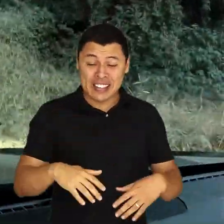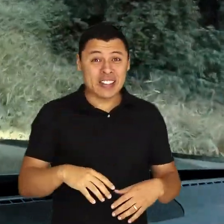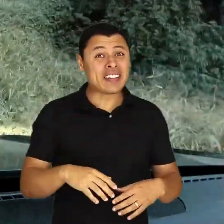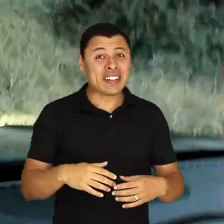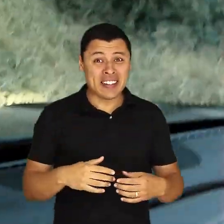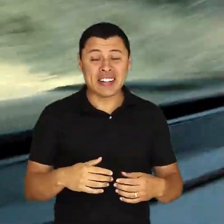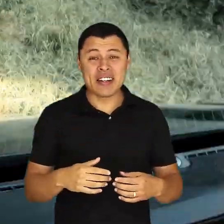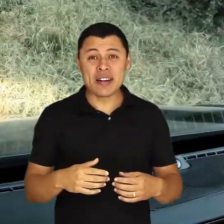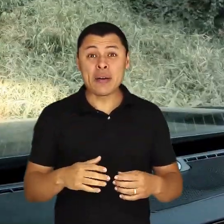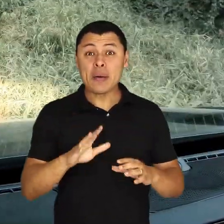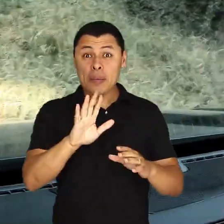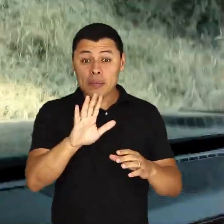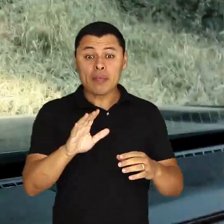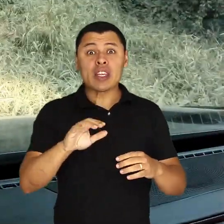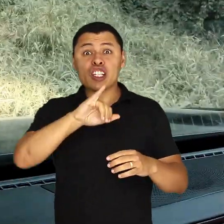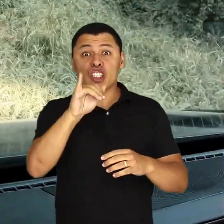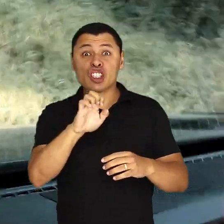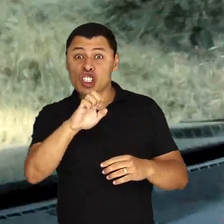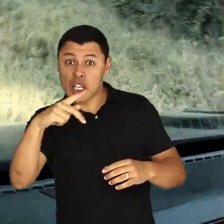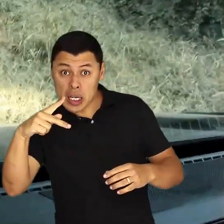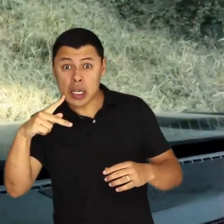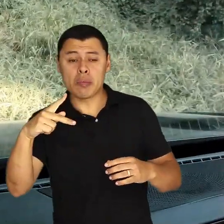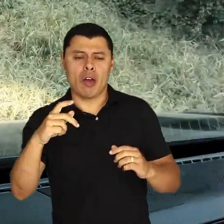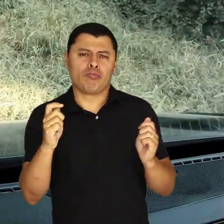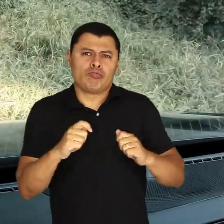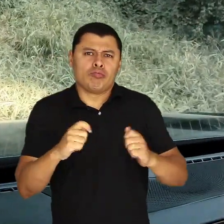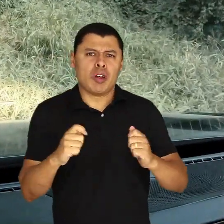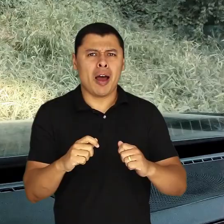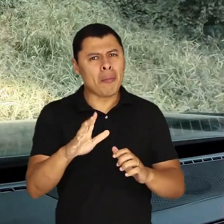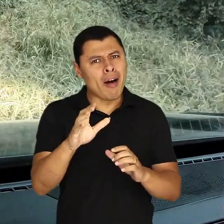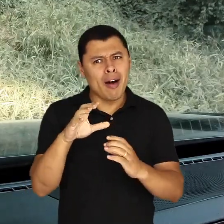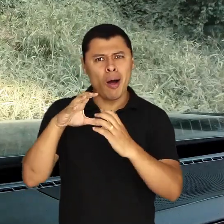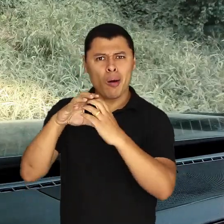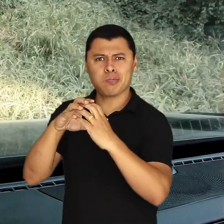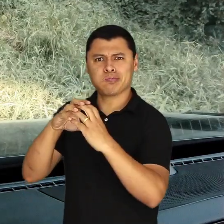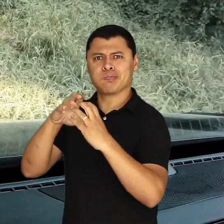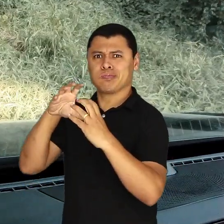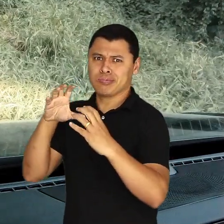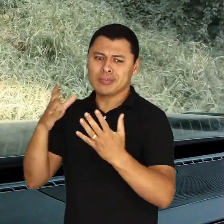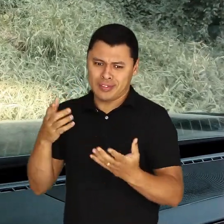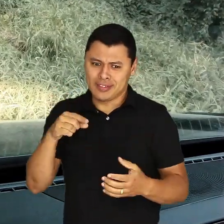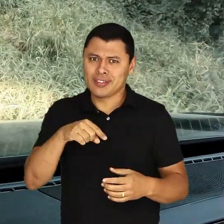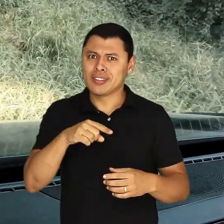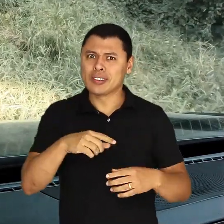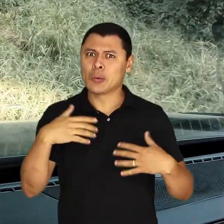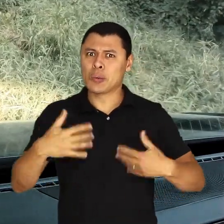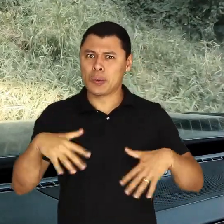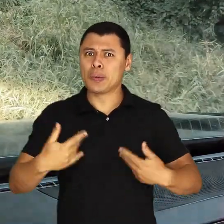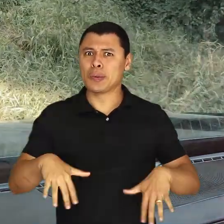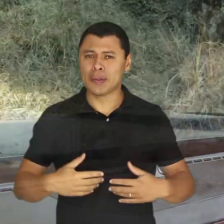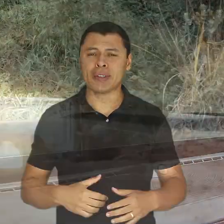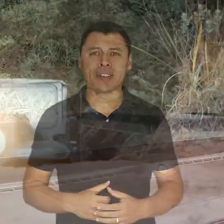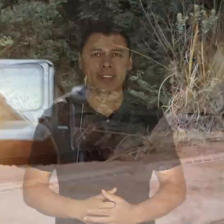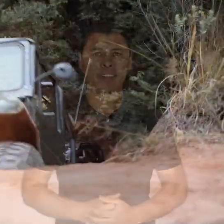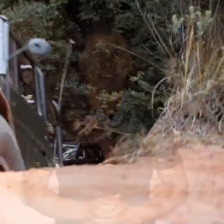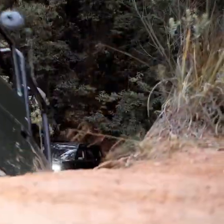aqui. Para um Jeep, evidentemente isso aqui tá de boa, né? Mas para um SUV realmente isso foi bem